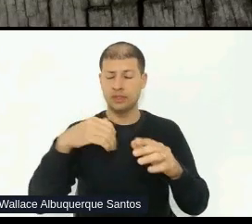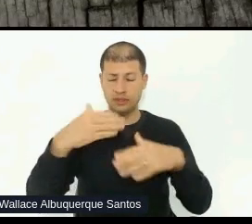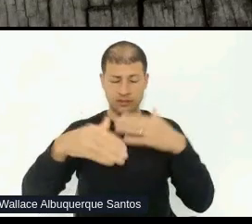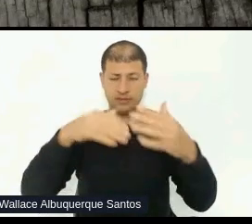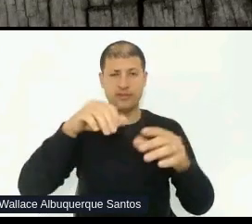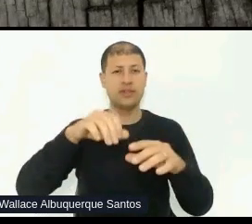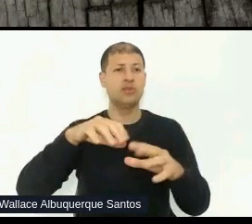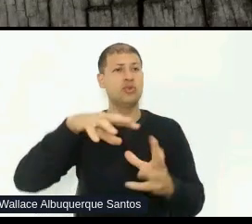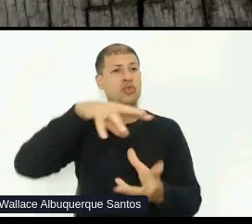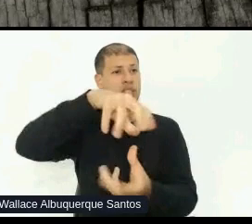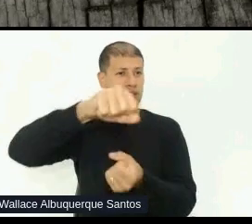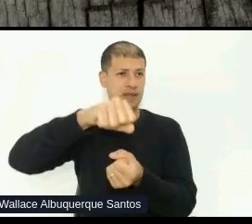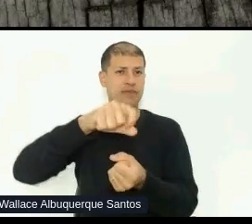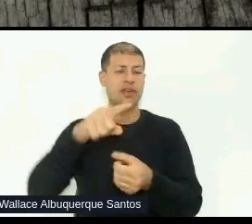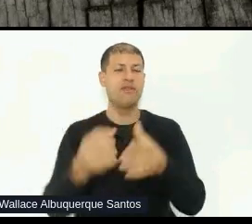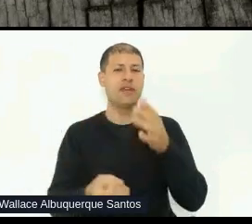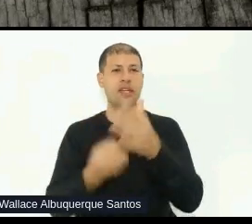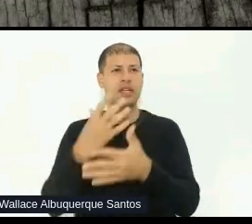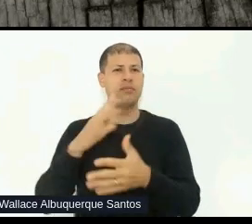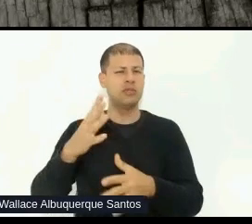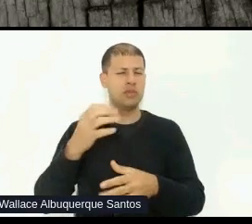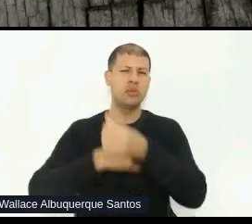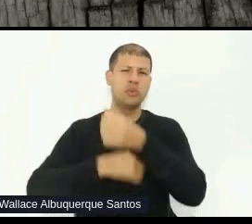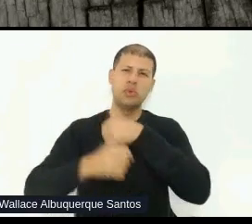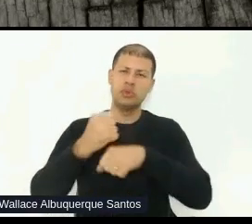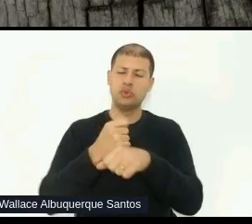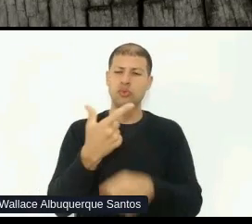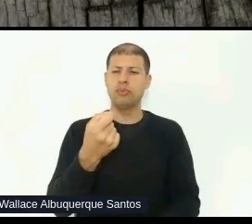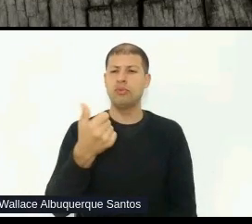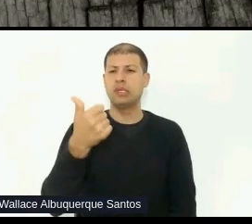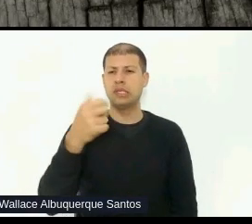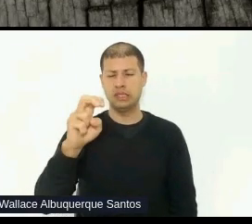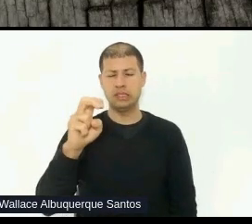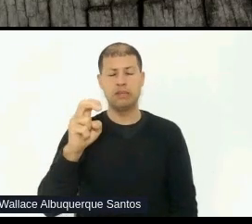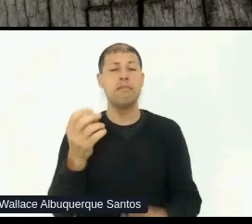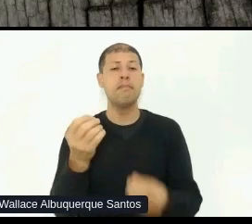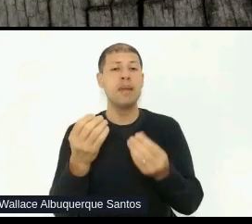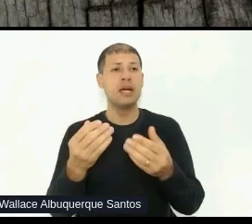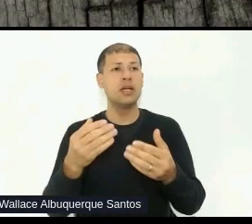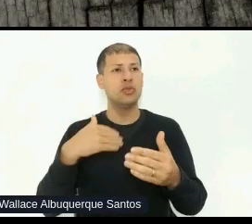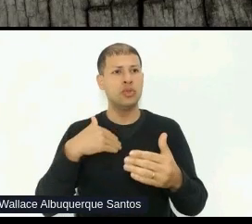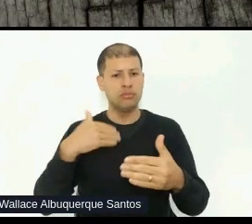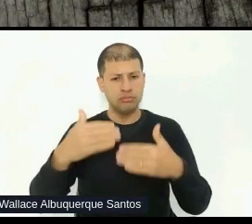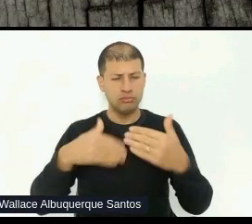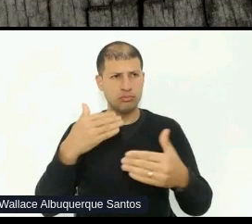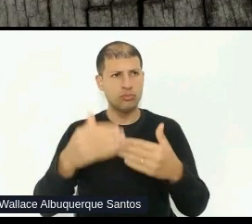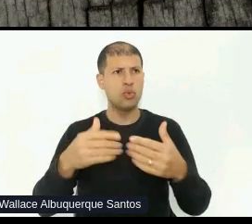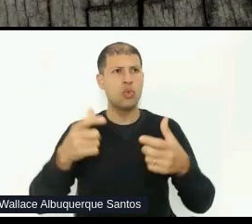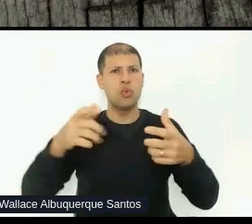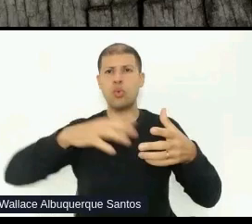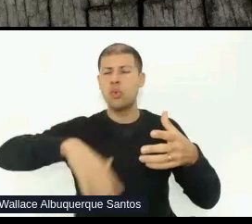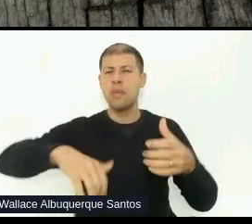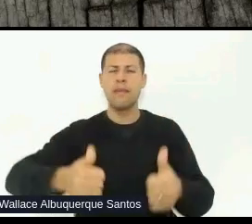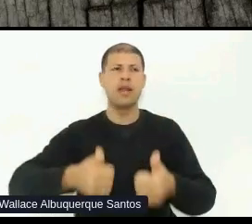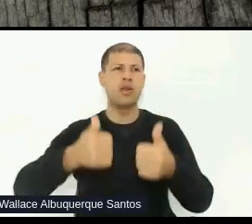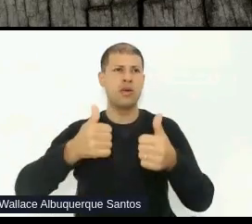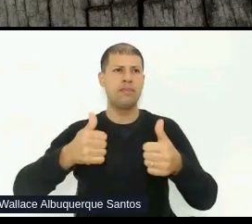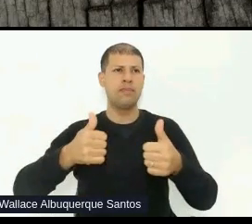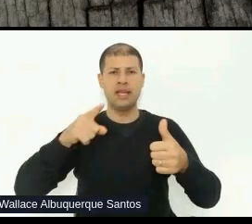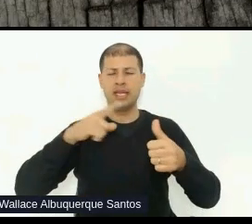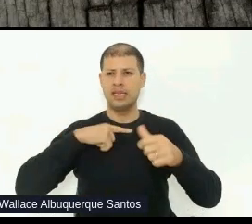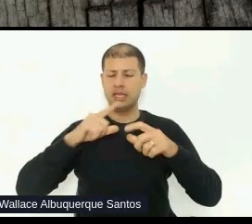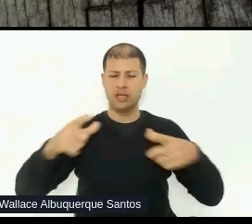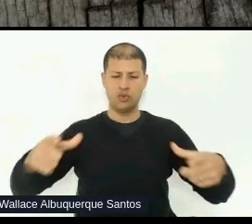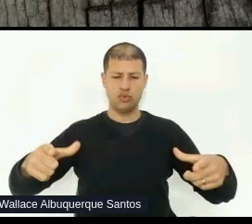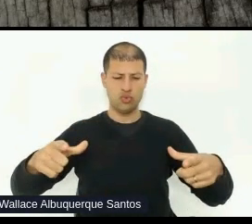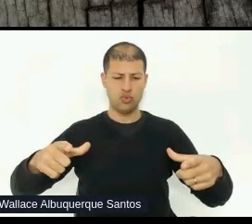foram criados ali mais ou menos em 2015, para que a gente possa construir um universo melhor. O slide que eu estou aqui, pessoal, é um tronco cortado com uma plantinha